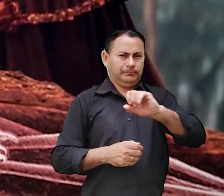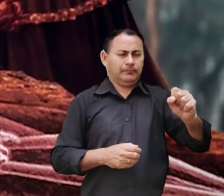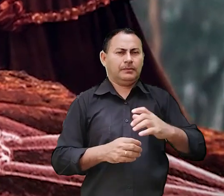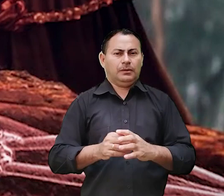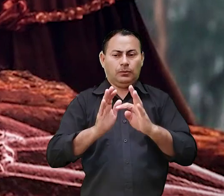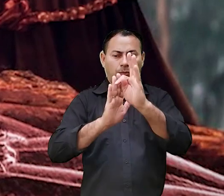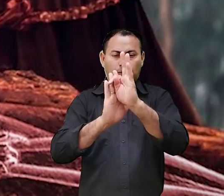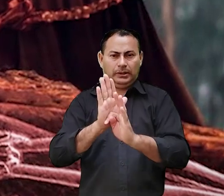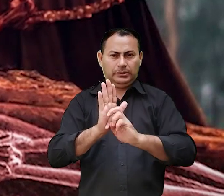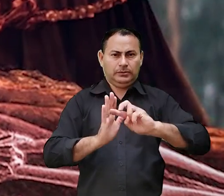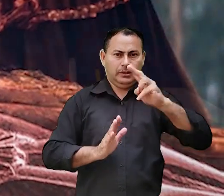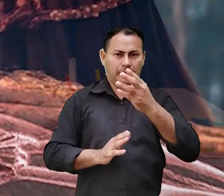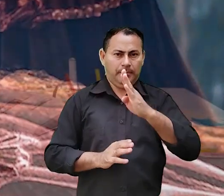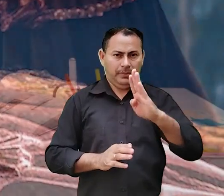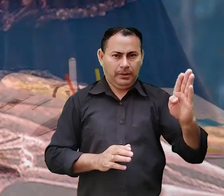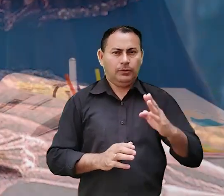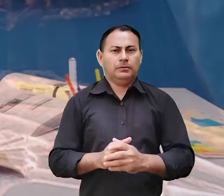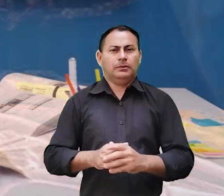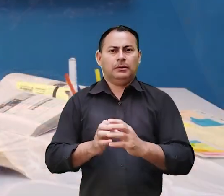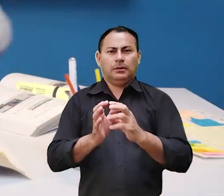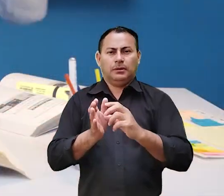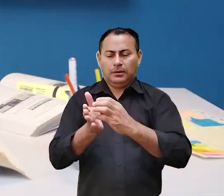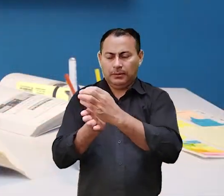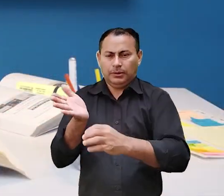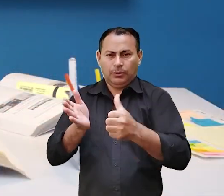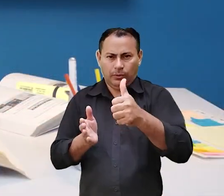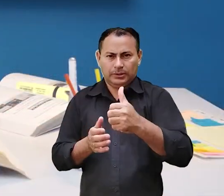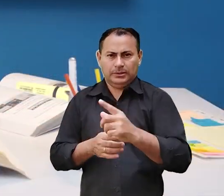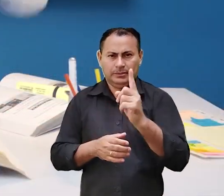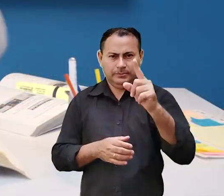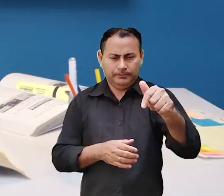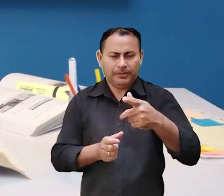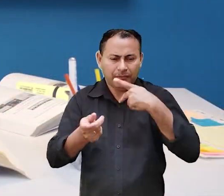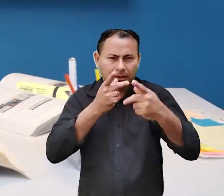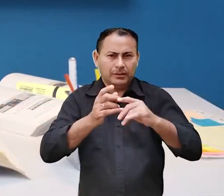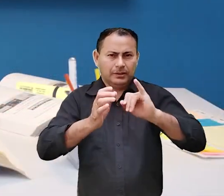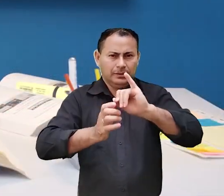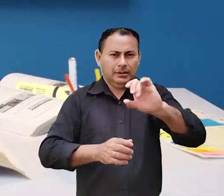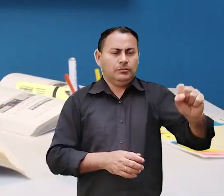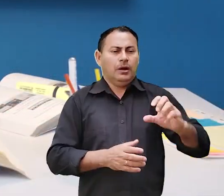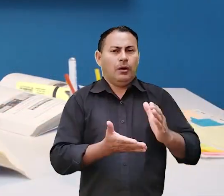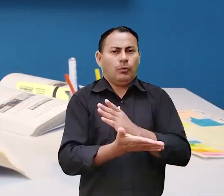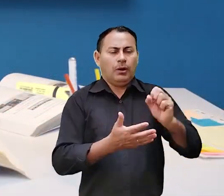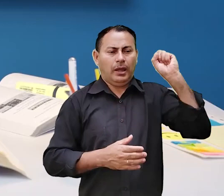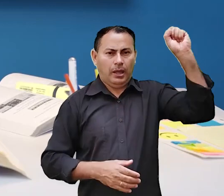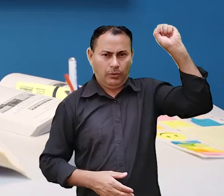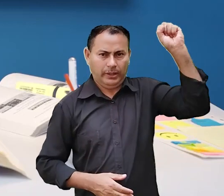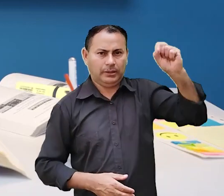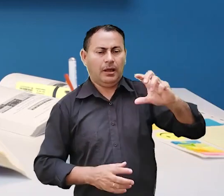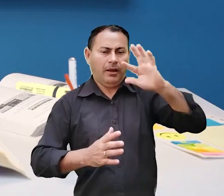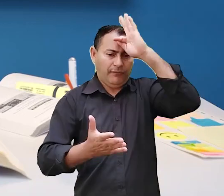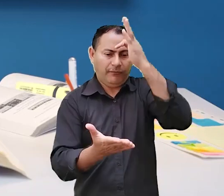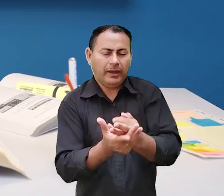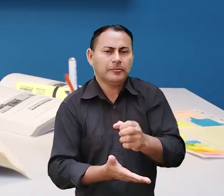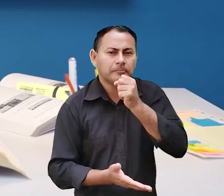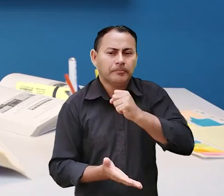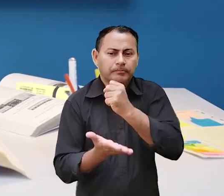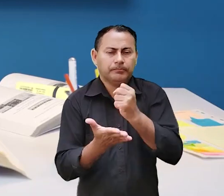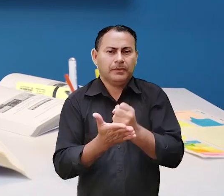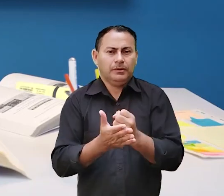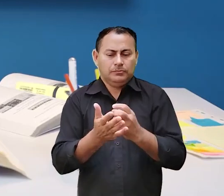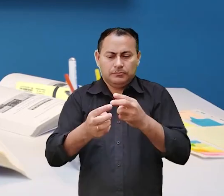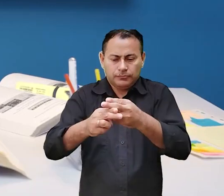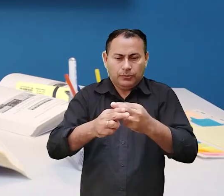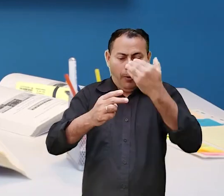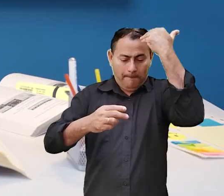acreditam que o texto de Hebreus 11:37 refere-se a Isaías quando diz que alguns Heróis da Fé do velho testamento foram